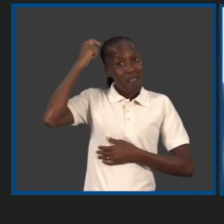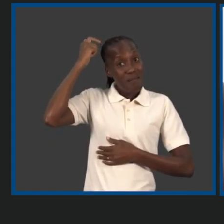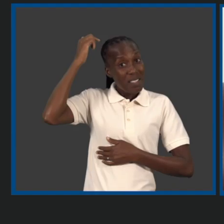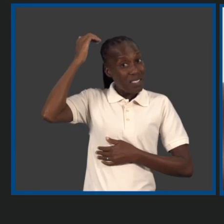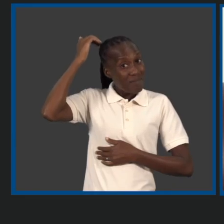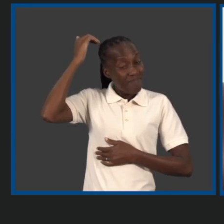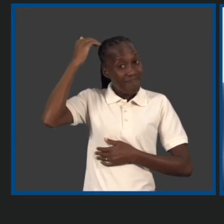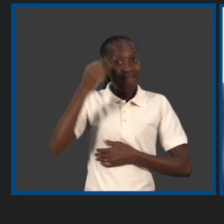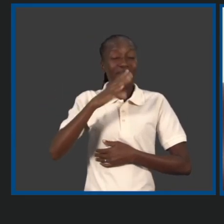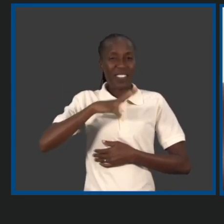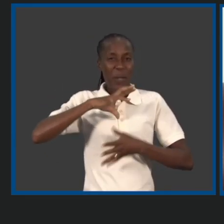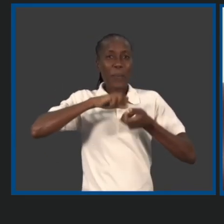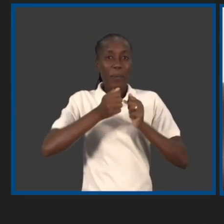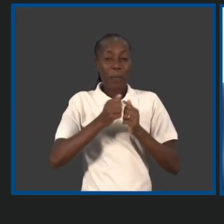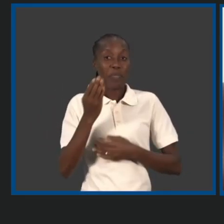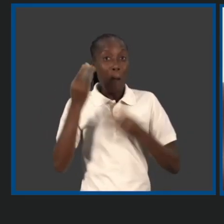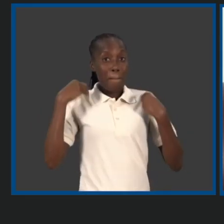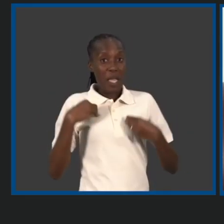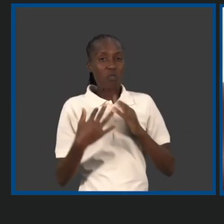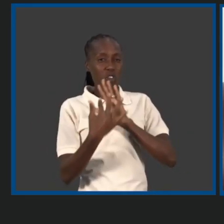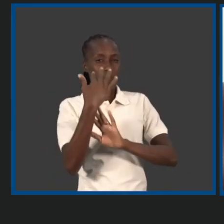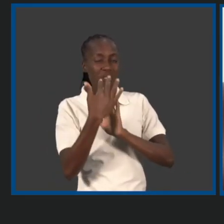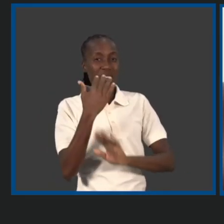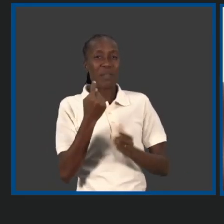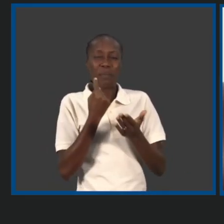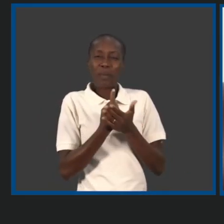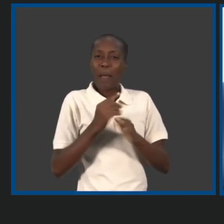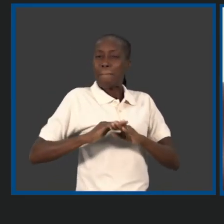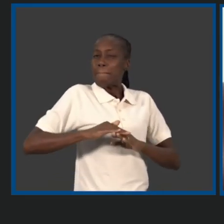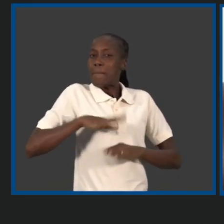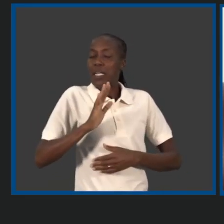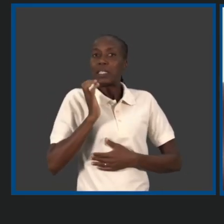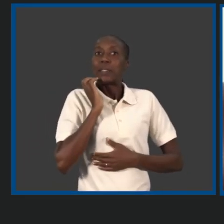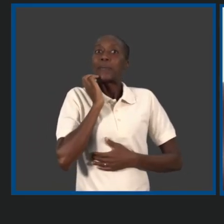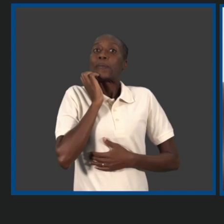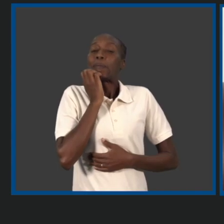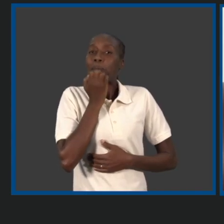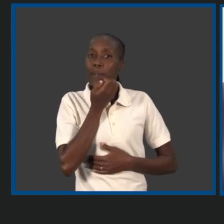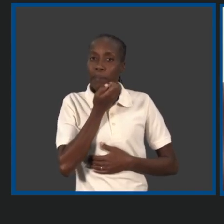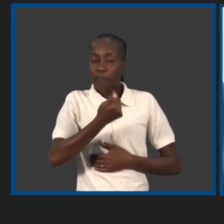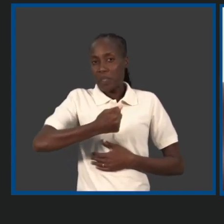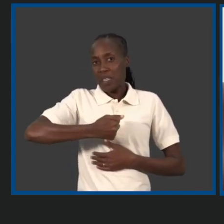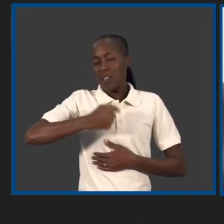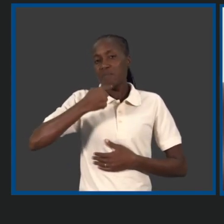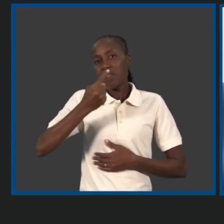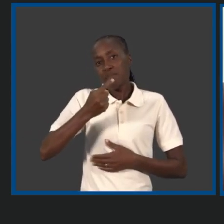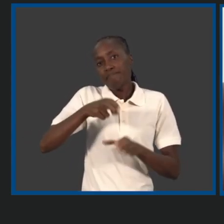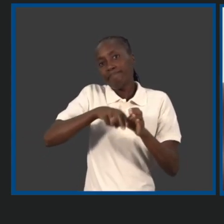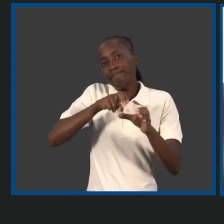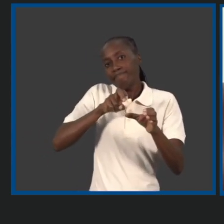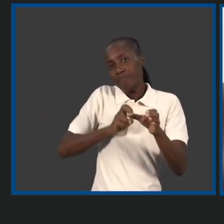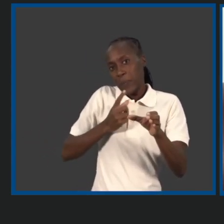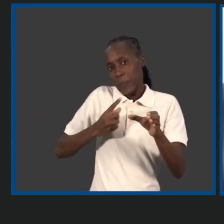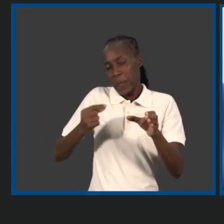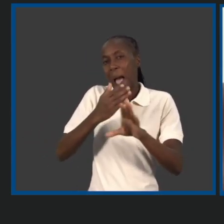Então, o máximo cuidado tem que ser o seu. Eu saí, eu disse, obrigado.